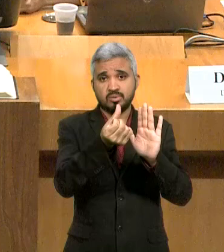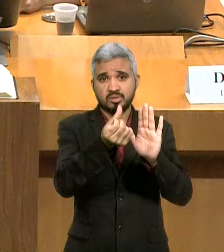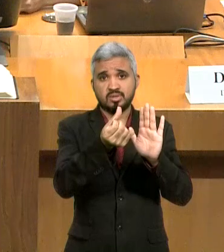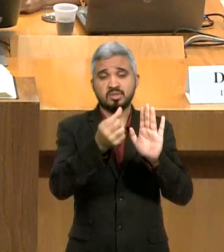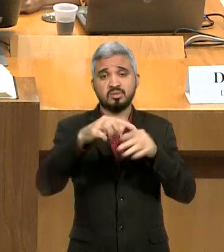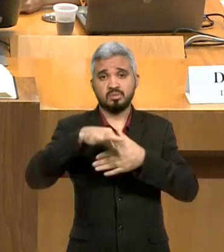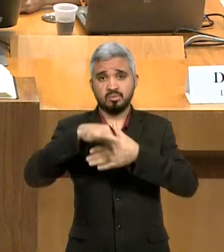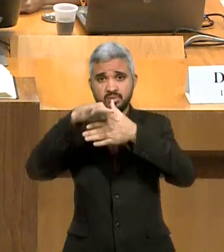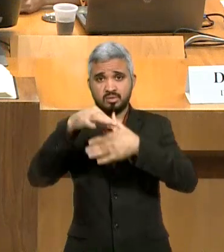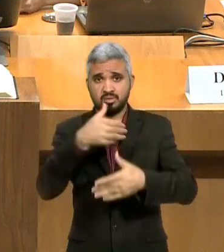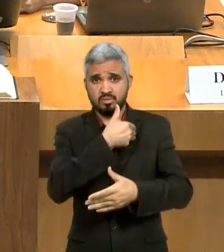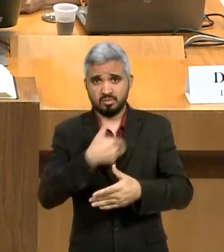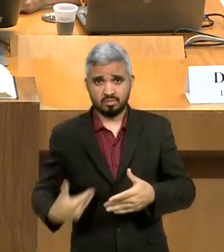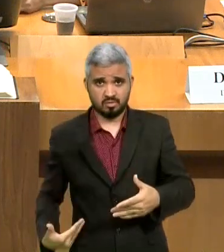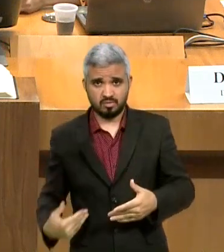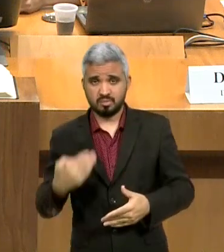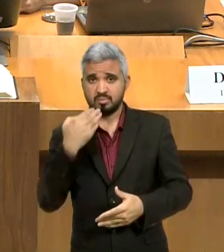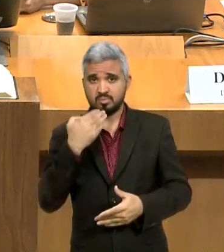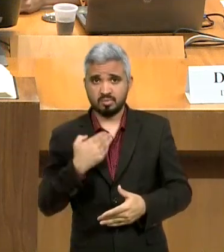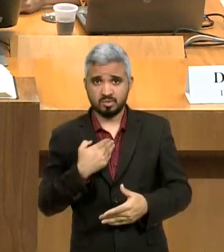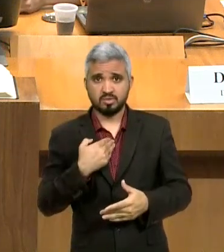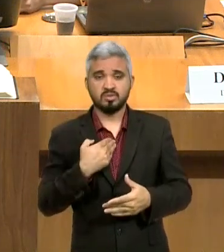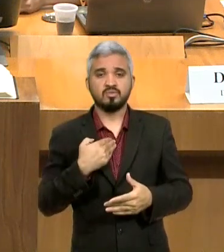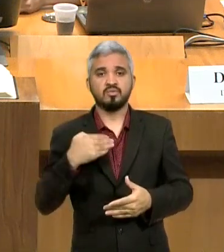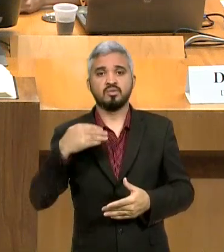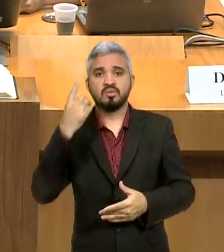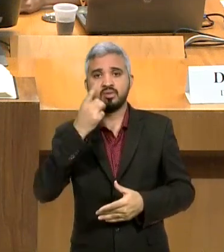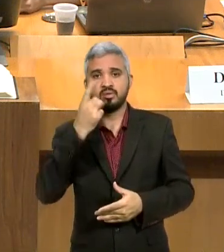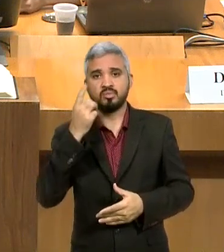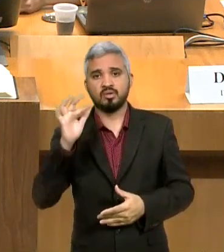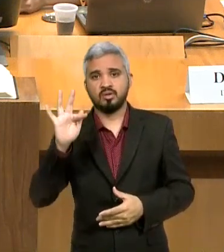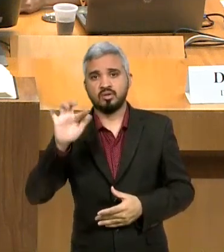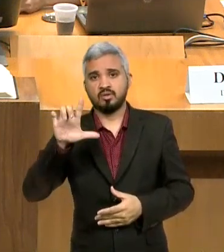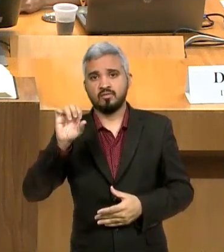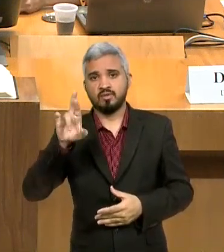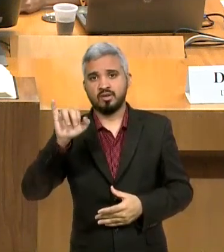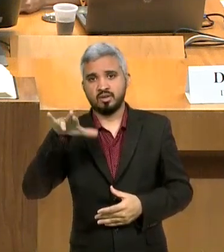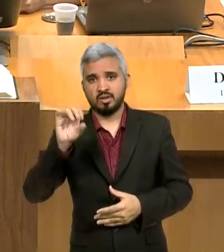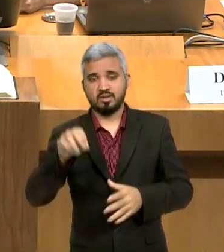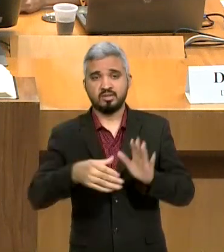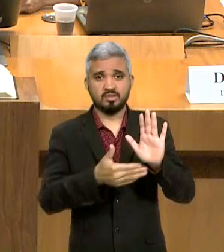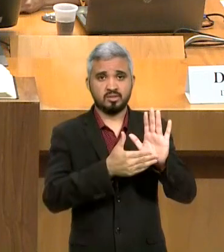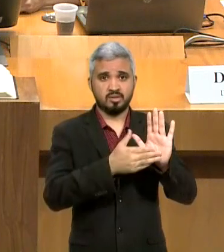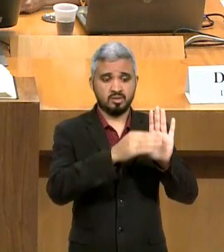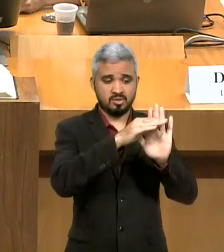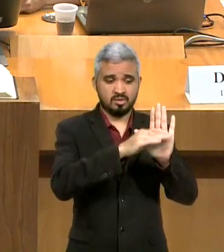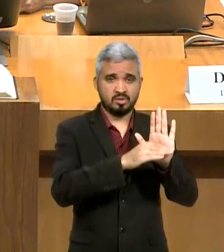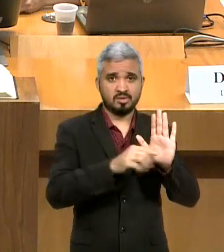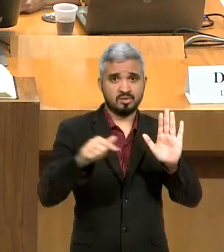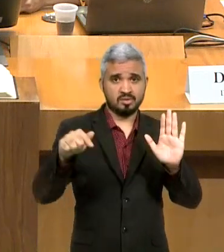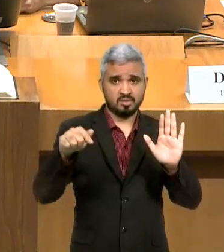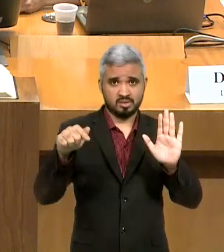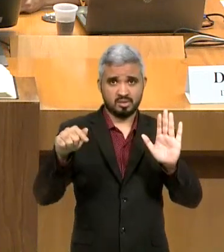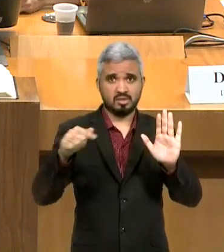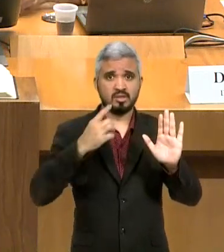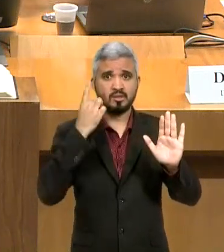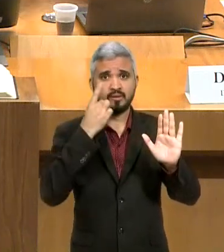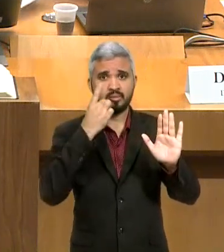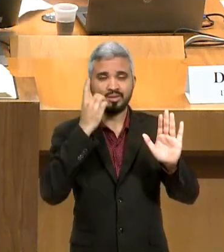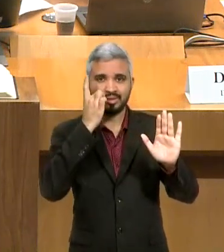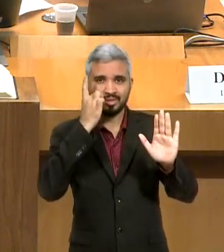do deputado Florêncio Neto, e o item 7 a pedido da deputada